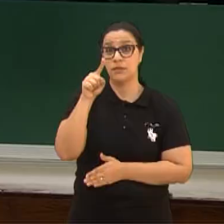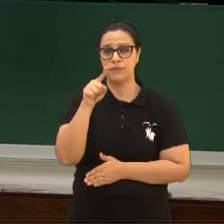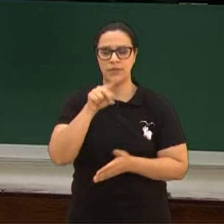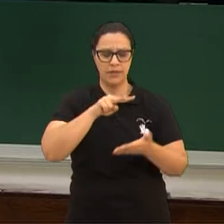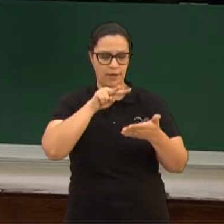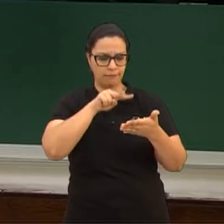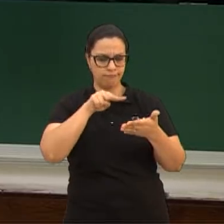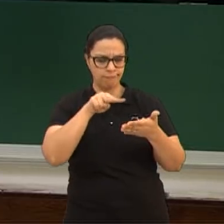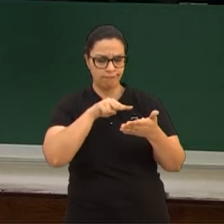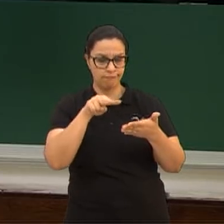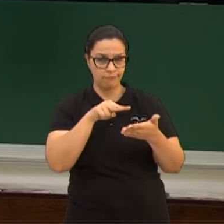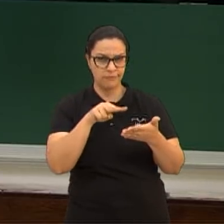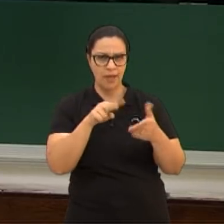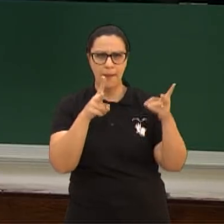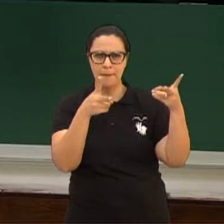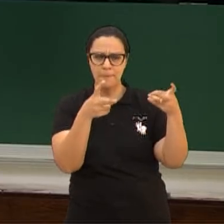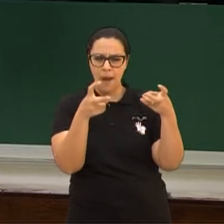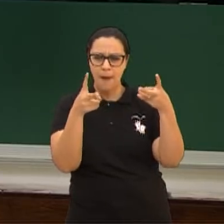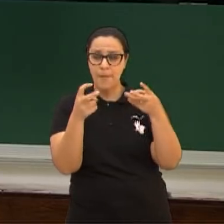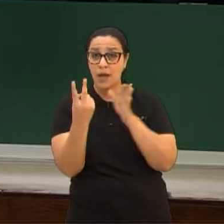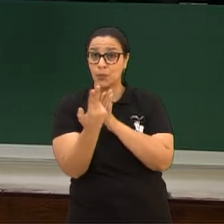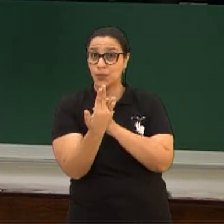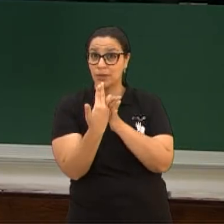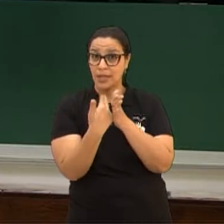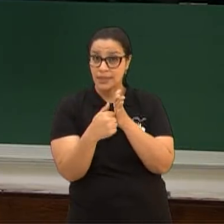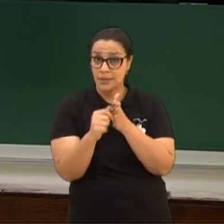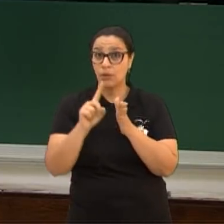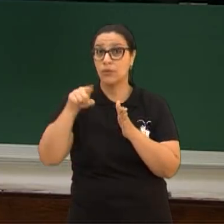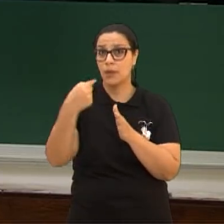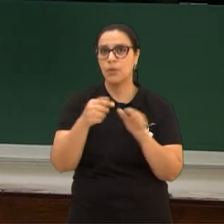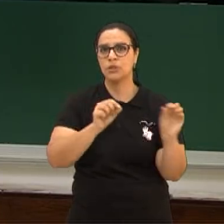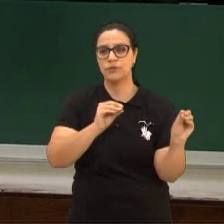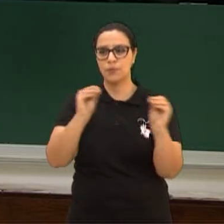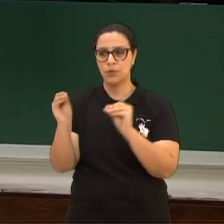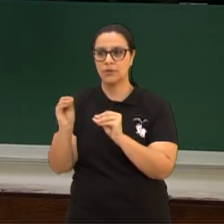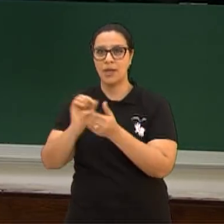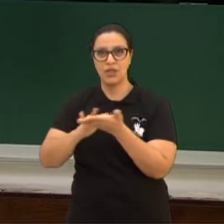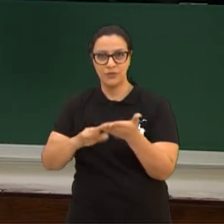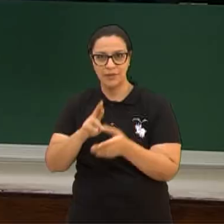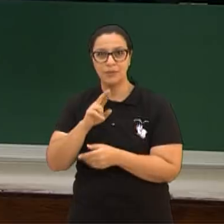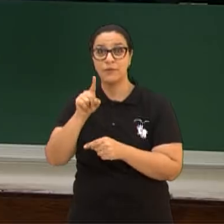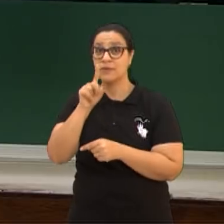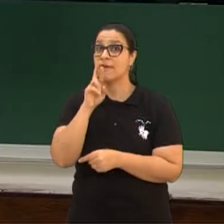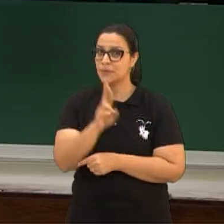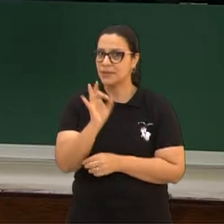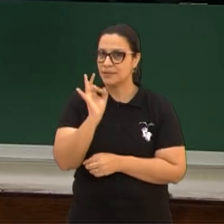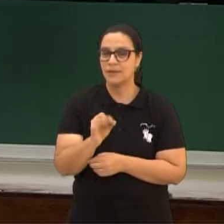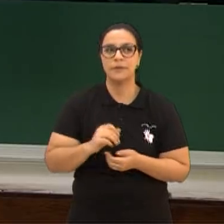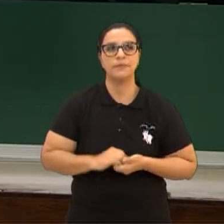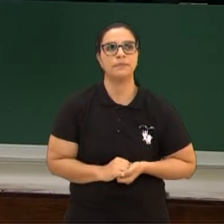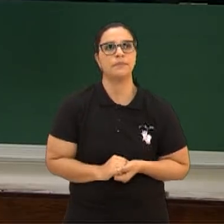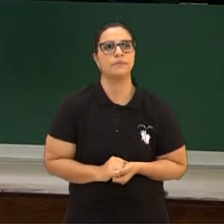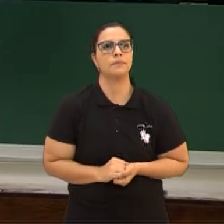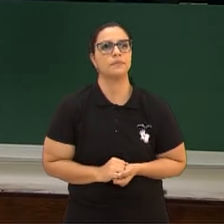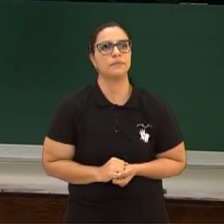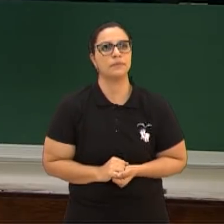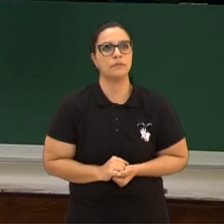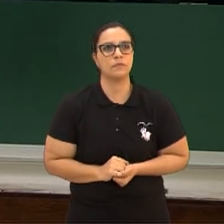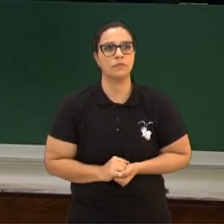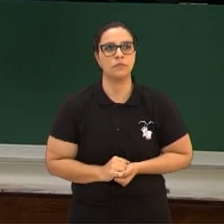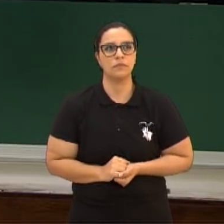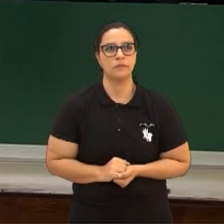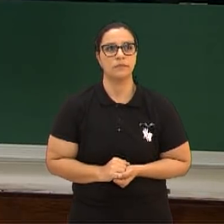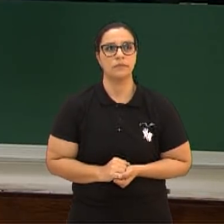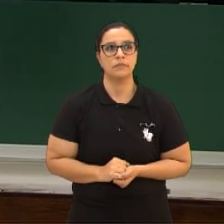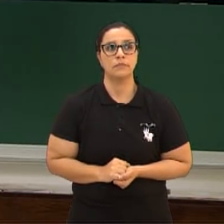pouquinho, observem todas as imagens e depois eu mudo para o exercício, ok? Então vamos lá.